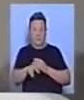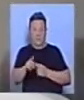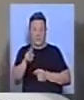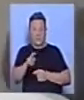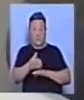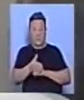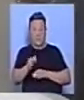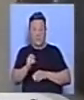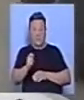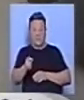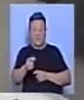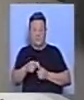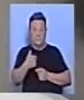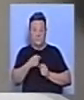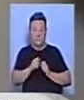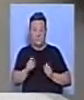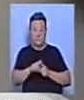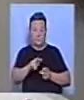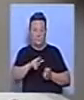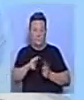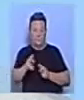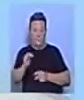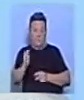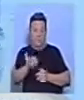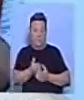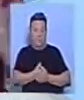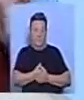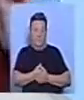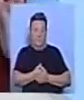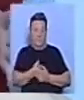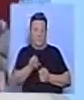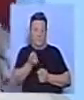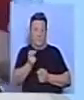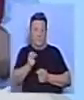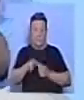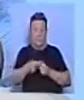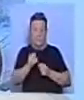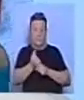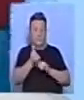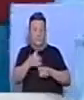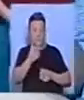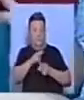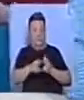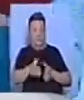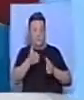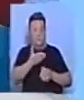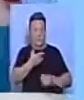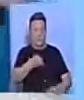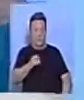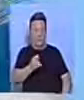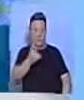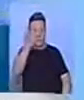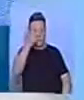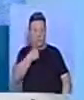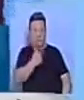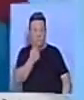fase estamos num período transformação muito rápida e poucos anos depois de terminada que ocorriam não entendo que final só não